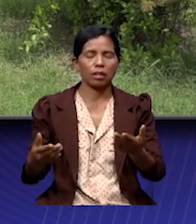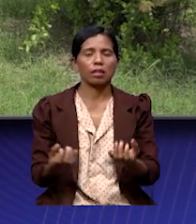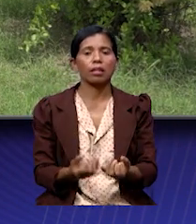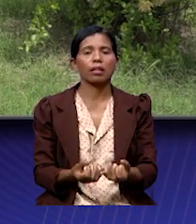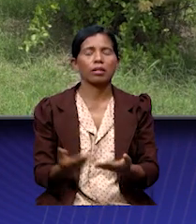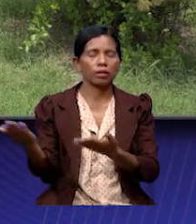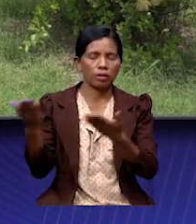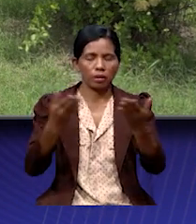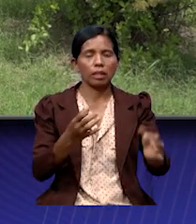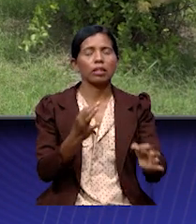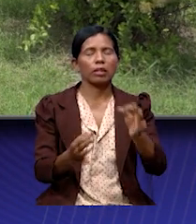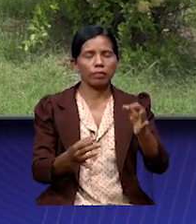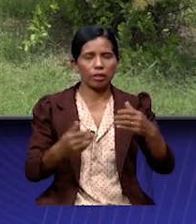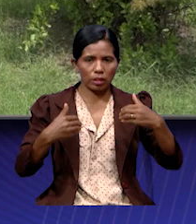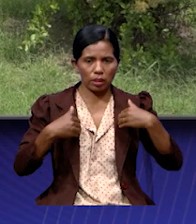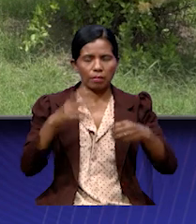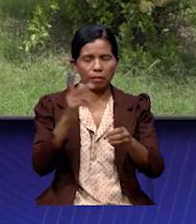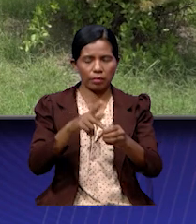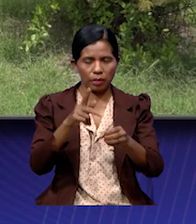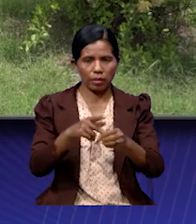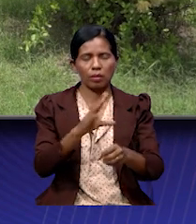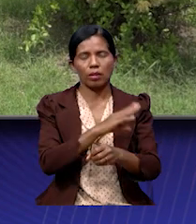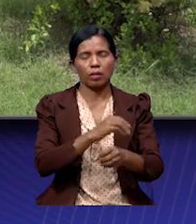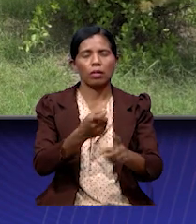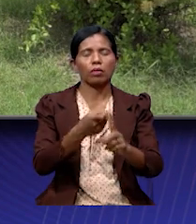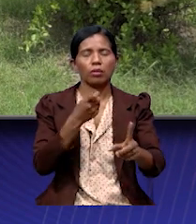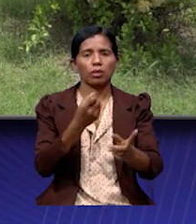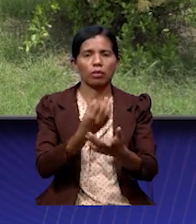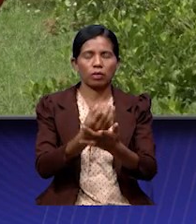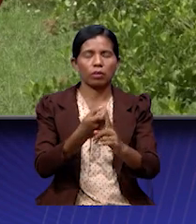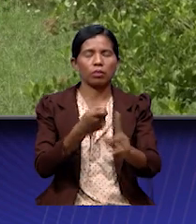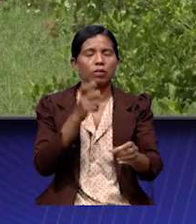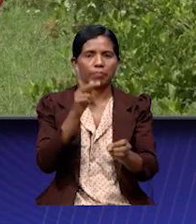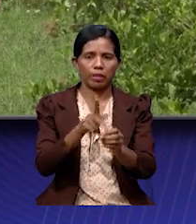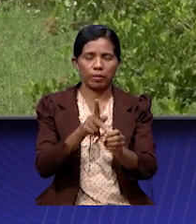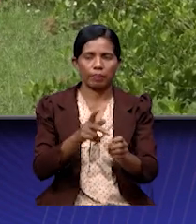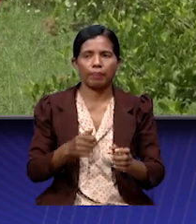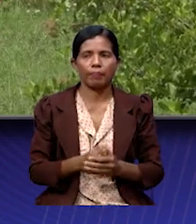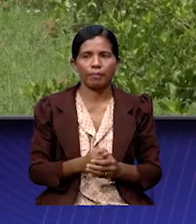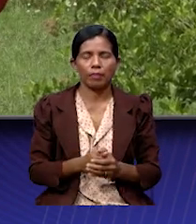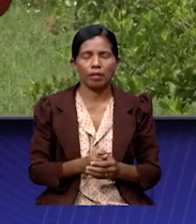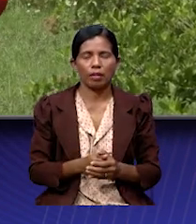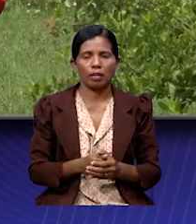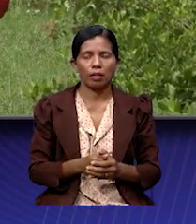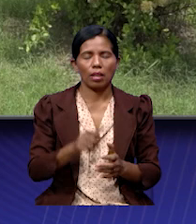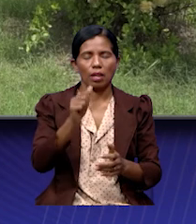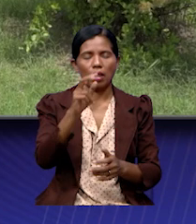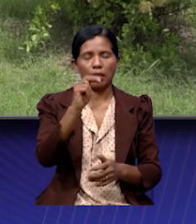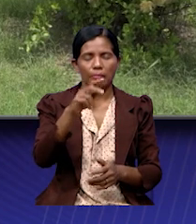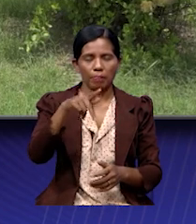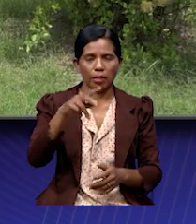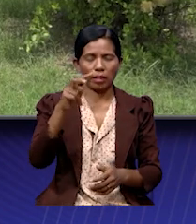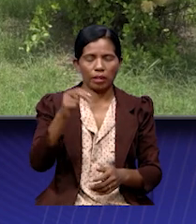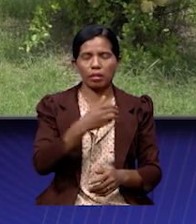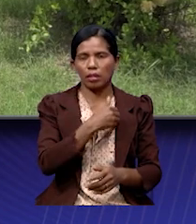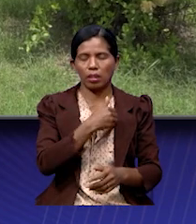recursões, mina ou gás, não mostram rendimento do setor minerais. Autoridade Nacional sedau kiha mekanismo